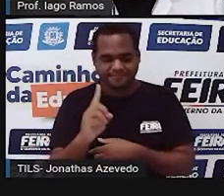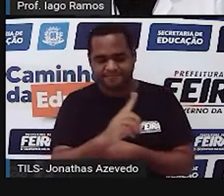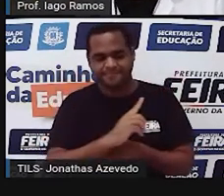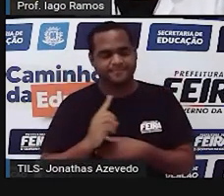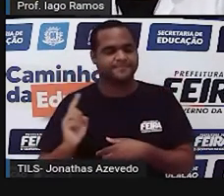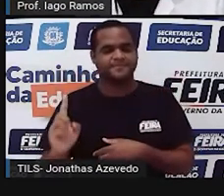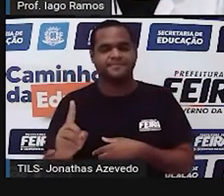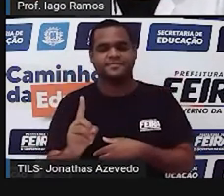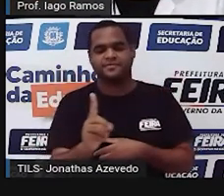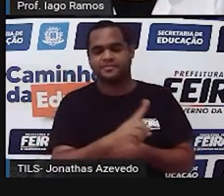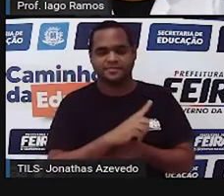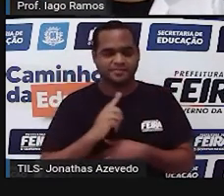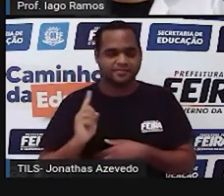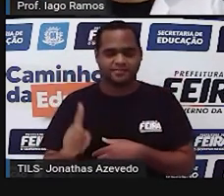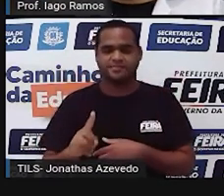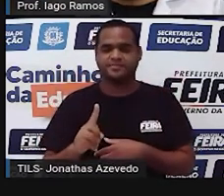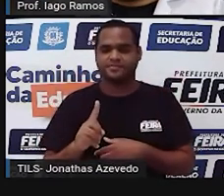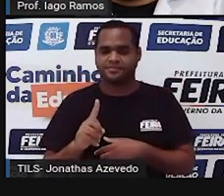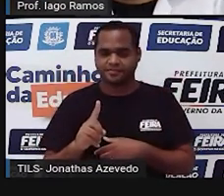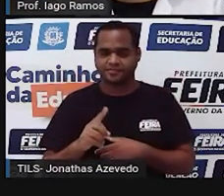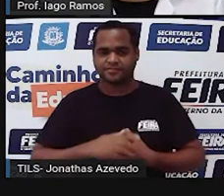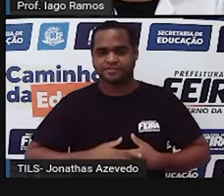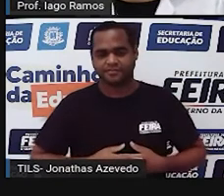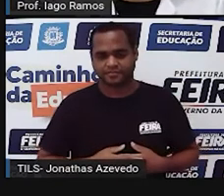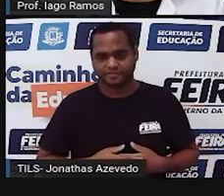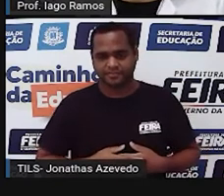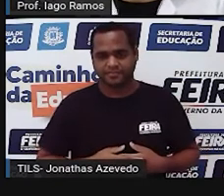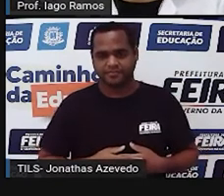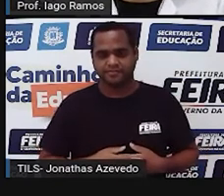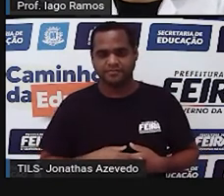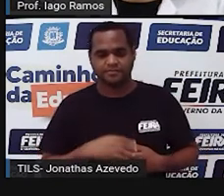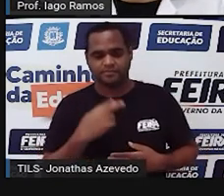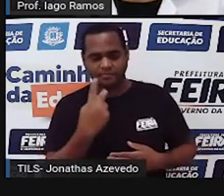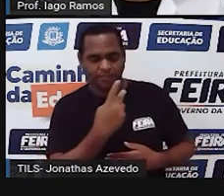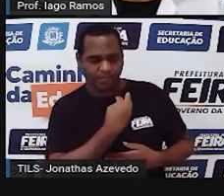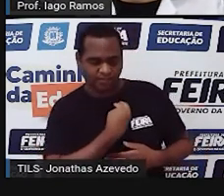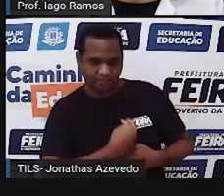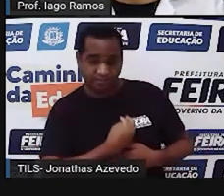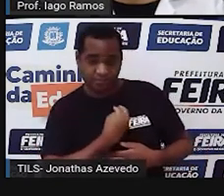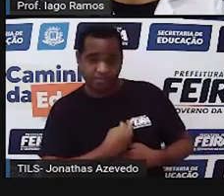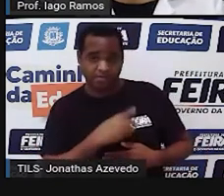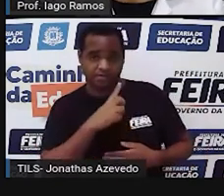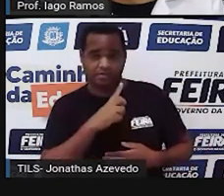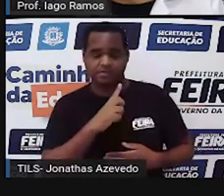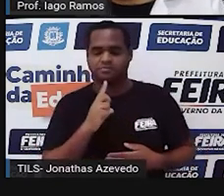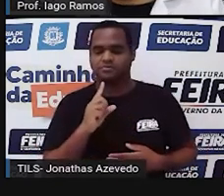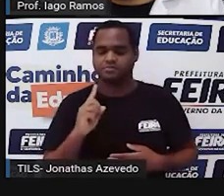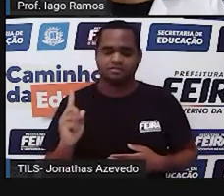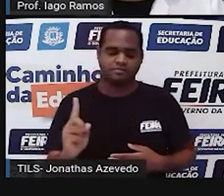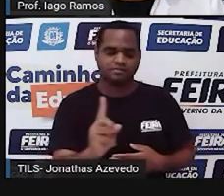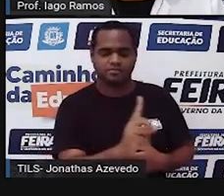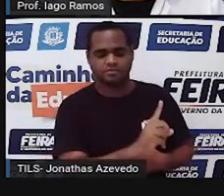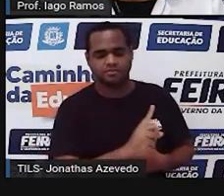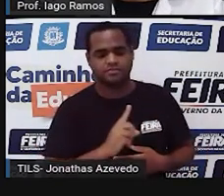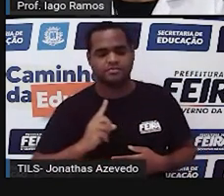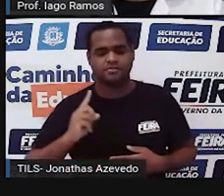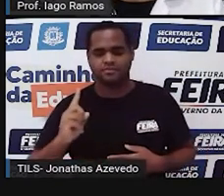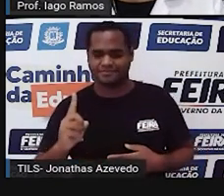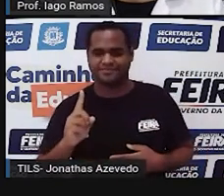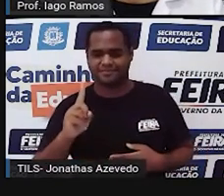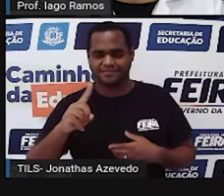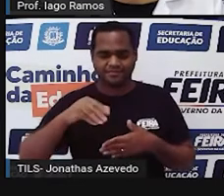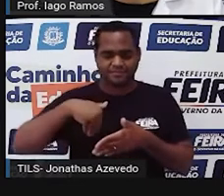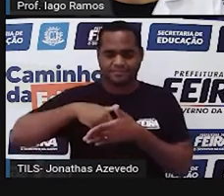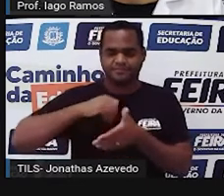você correndo em volta do campo você está indo pelo contorno do campo e essa